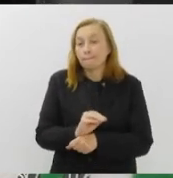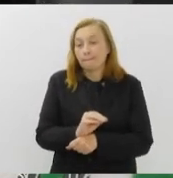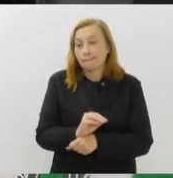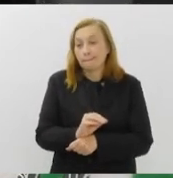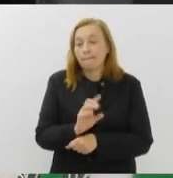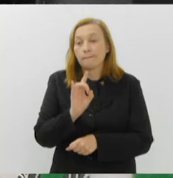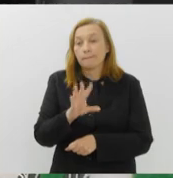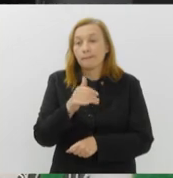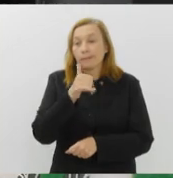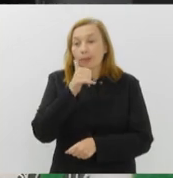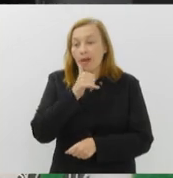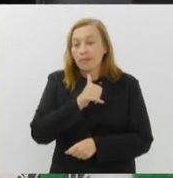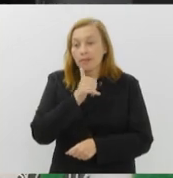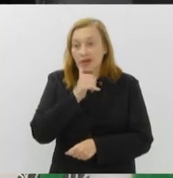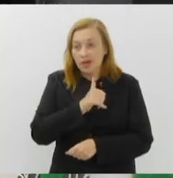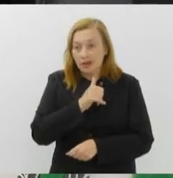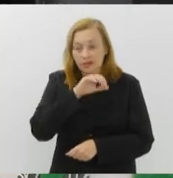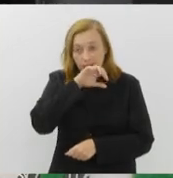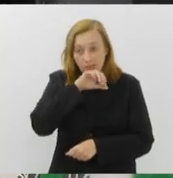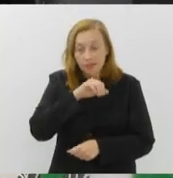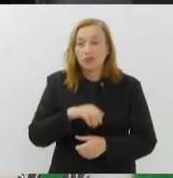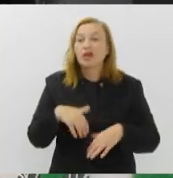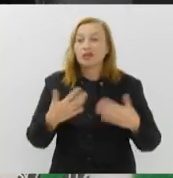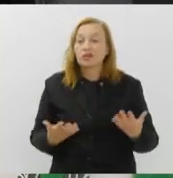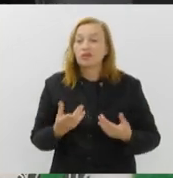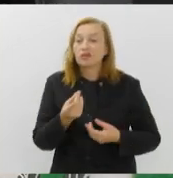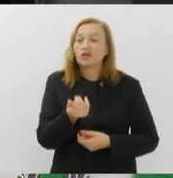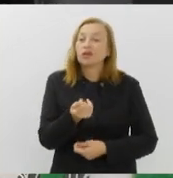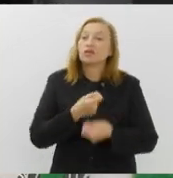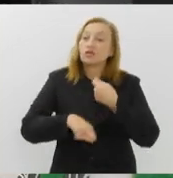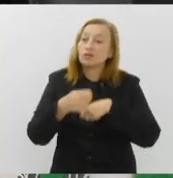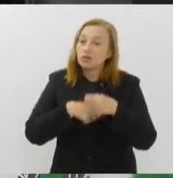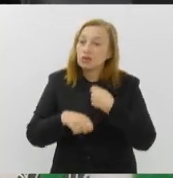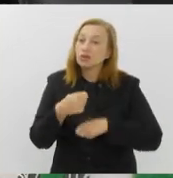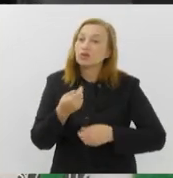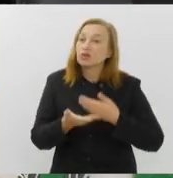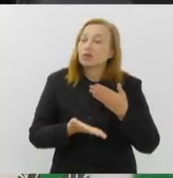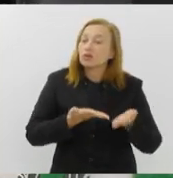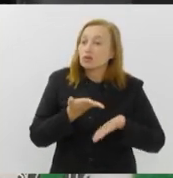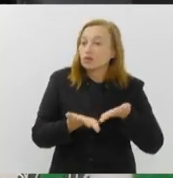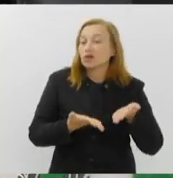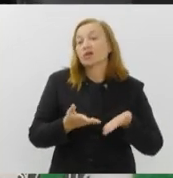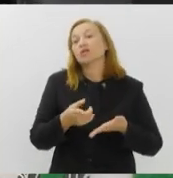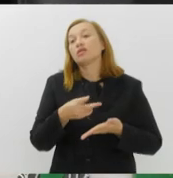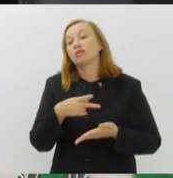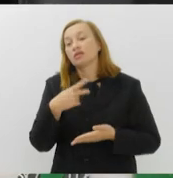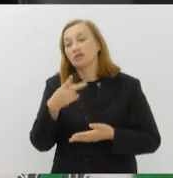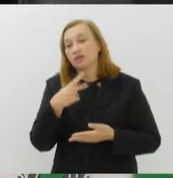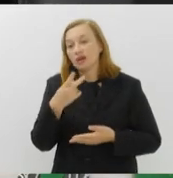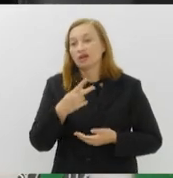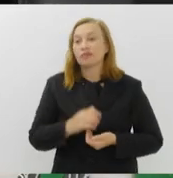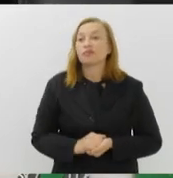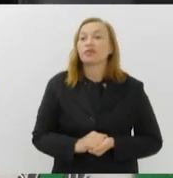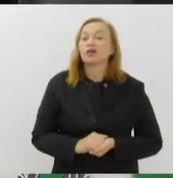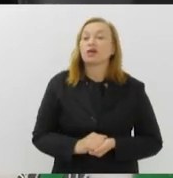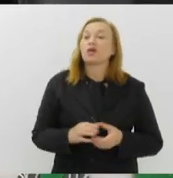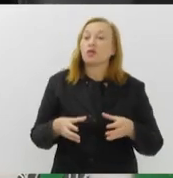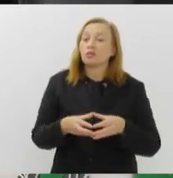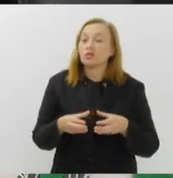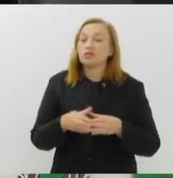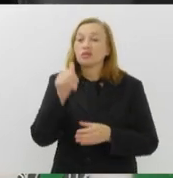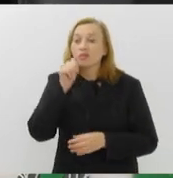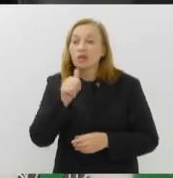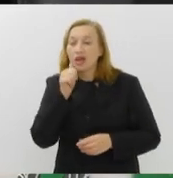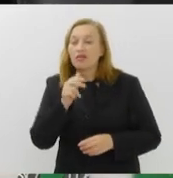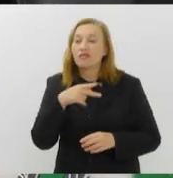da mãe. Então, quando a gente fala da economia do cuidado, esse foi um dos debates que nós trouxemos pela Comissão da Mulher, também